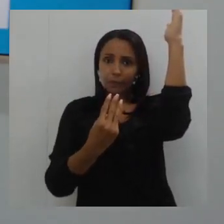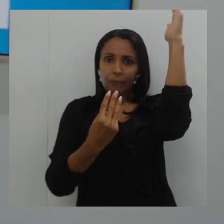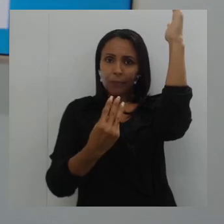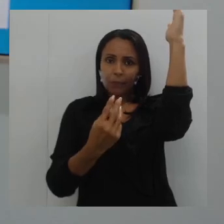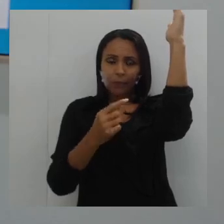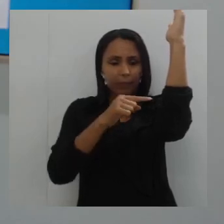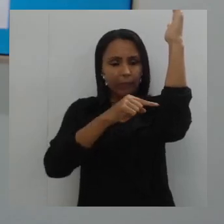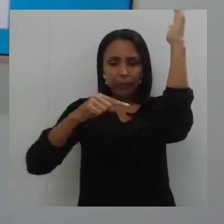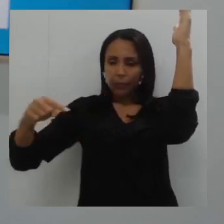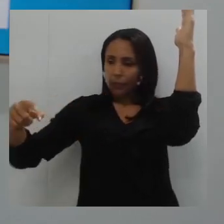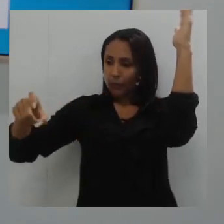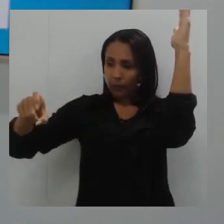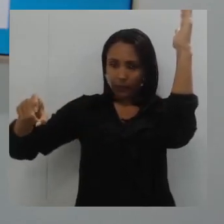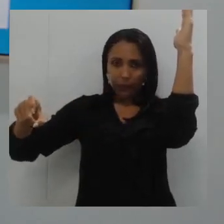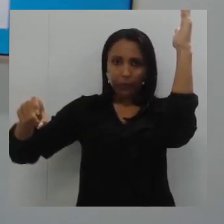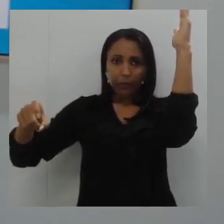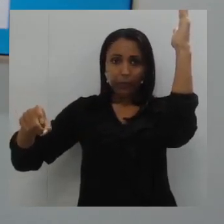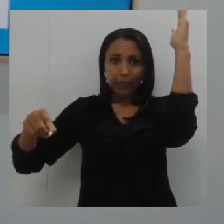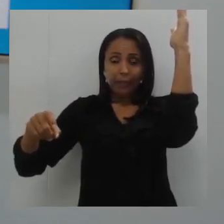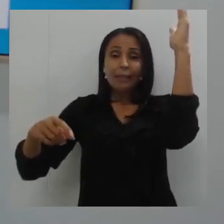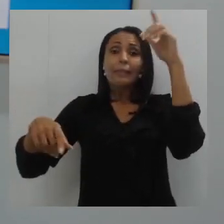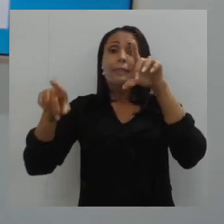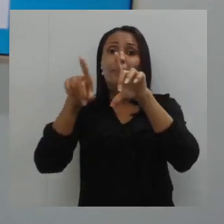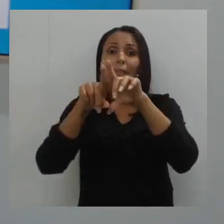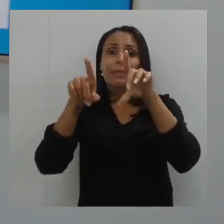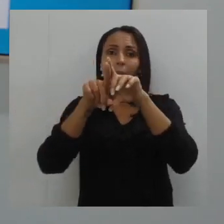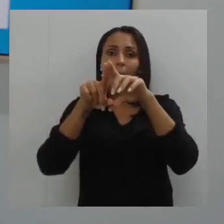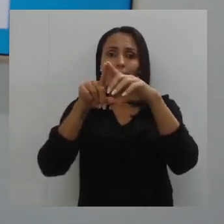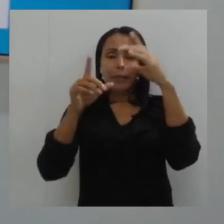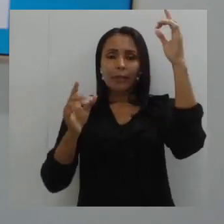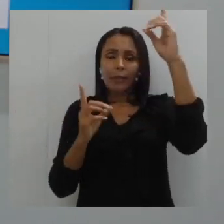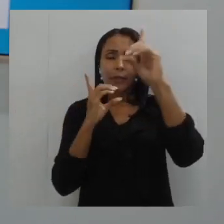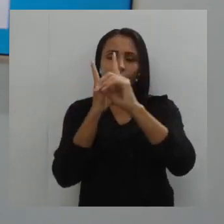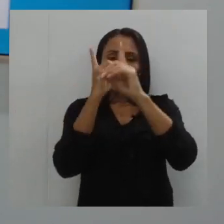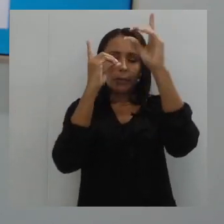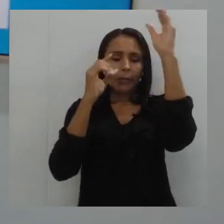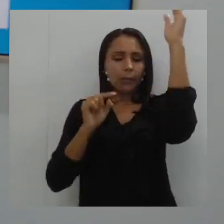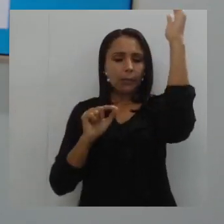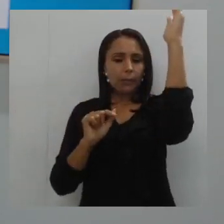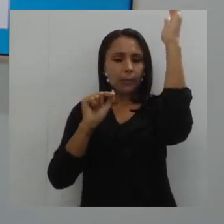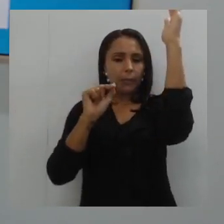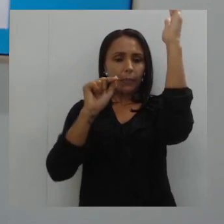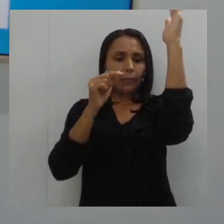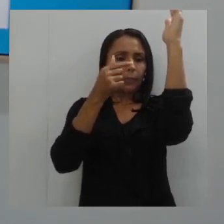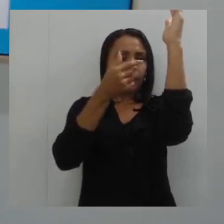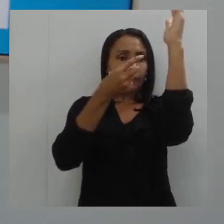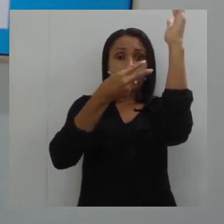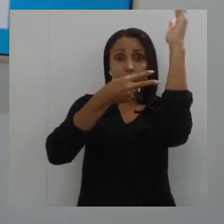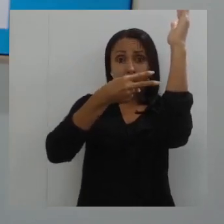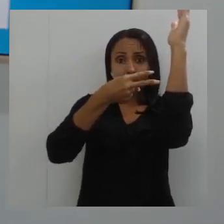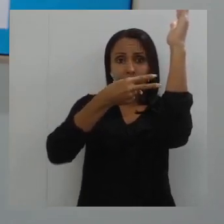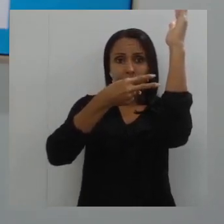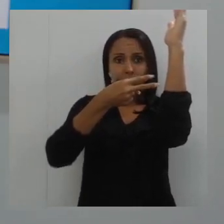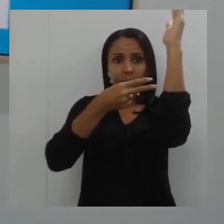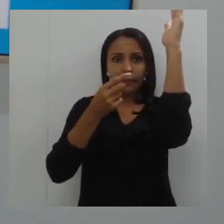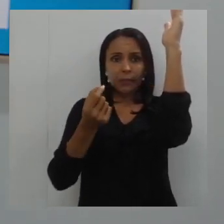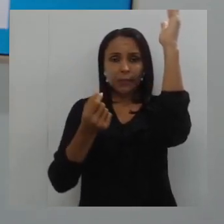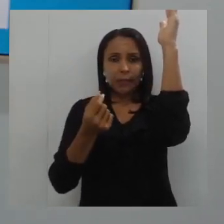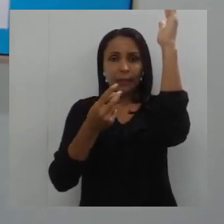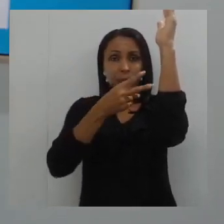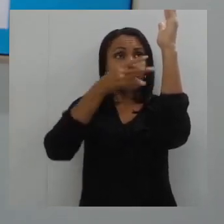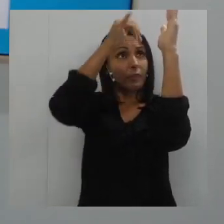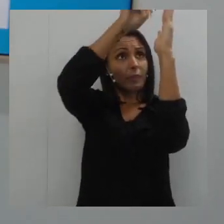marcado aqui, só que eu tenho que marcar também o encontro no ponto 2. Então, em Y eu vou contar